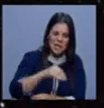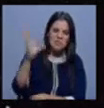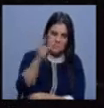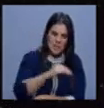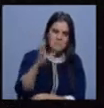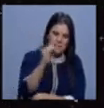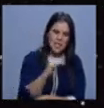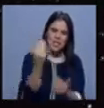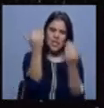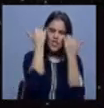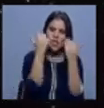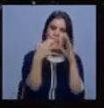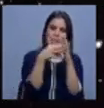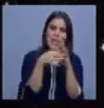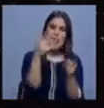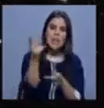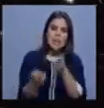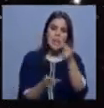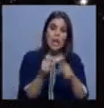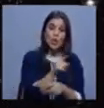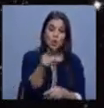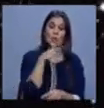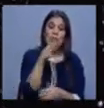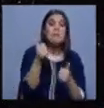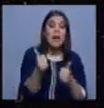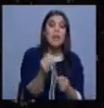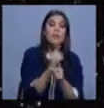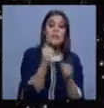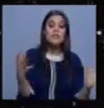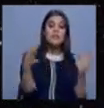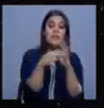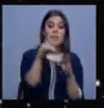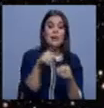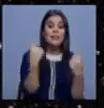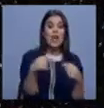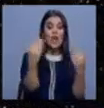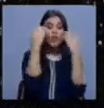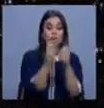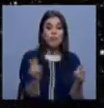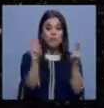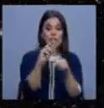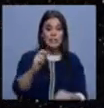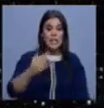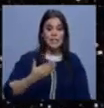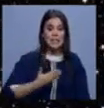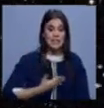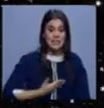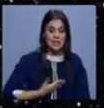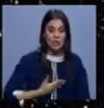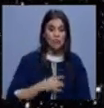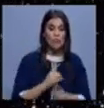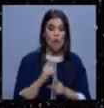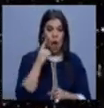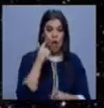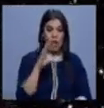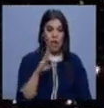sobre este rastreio. E tu disseste muito bem sobre... Temos também novidades tridimensionais do Gaia, porque, olha, o